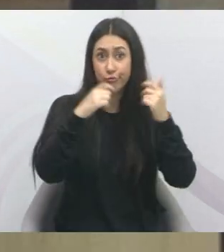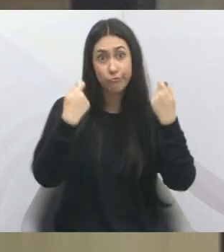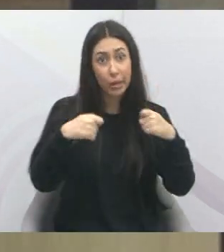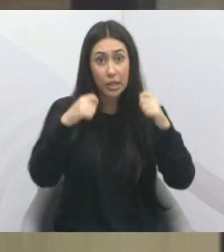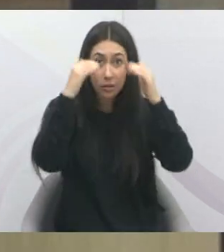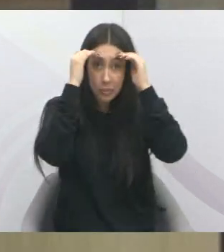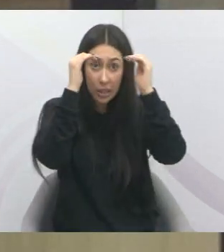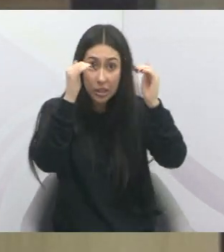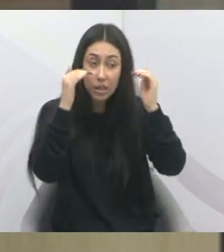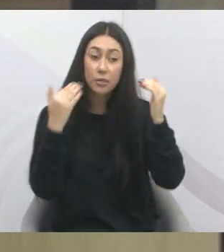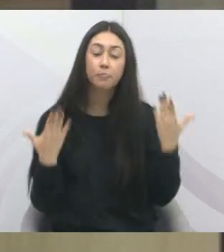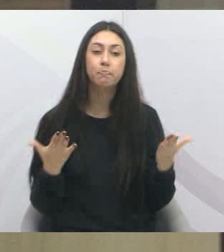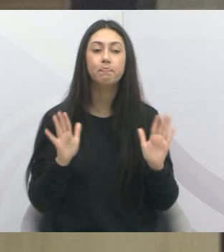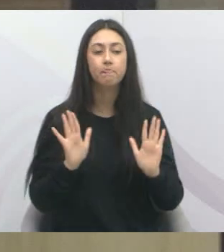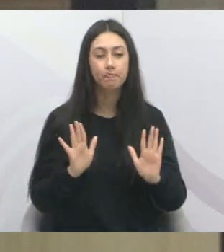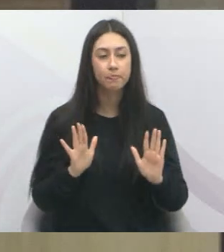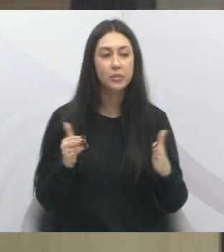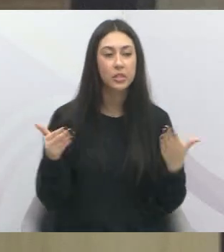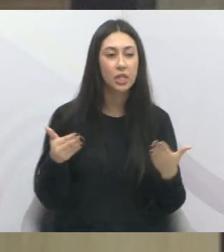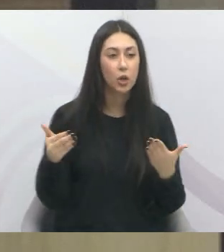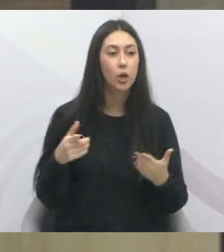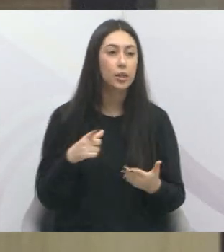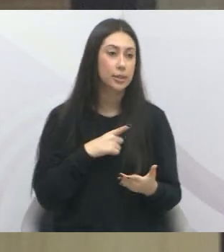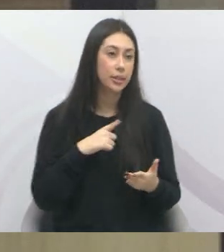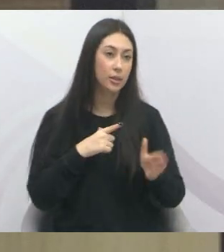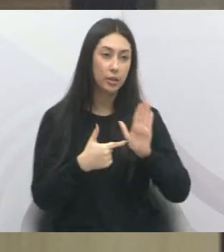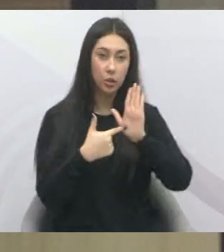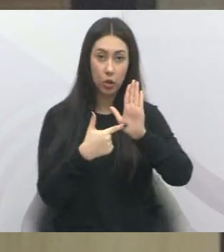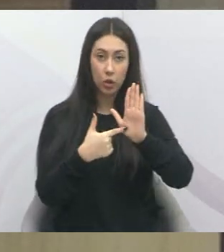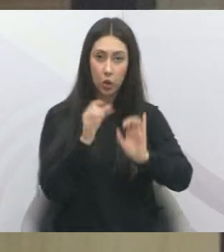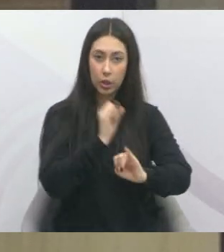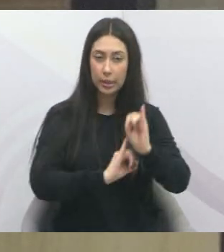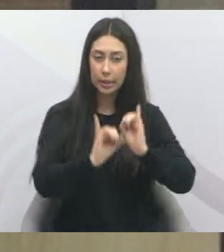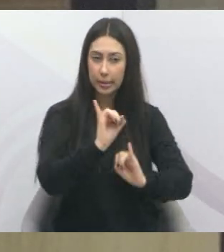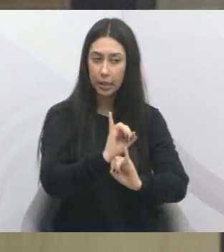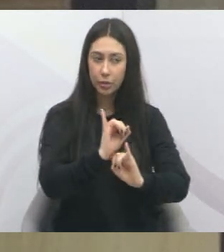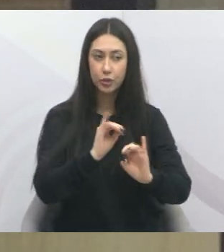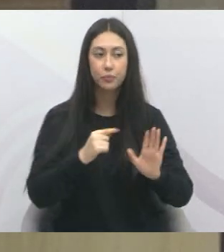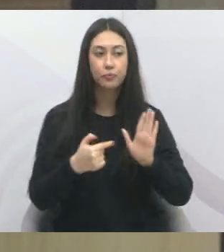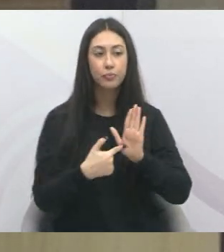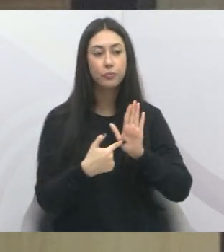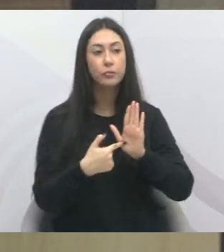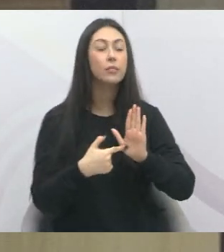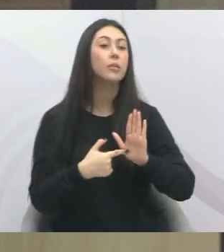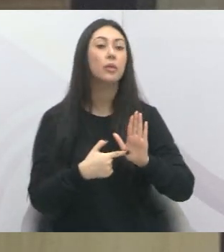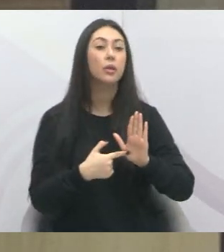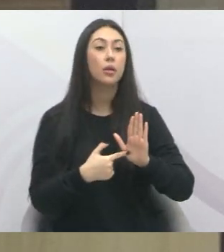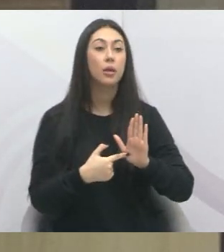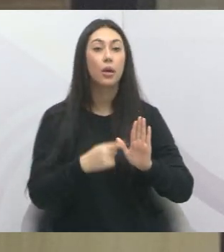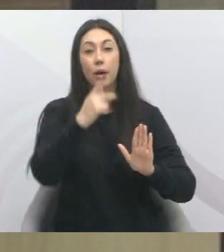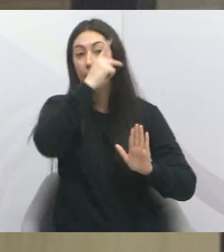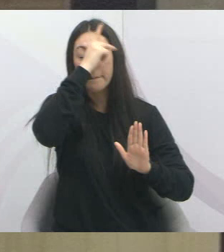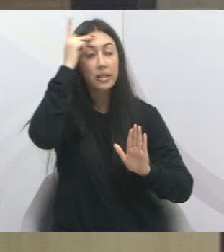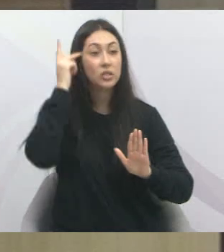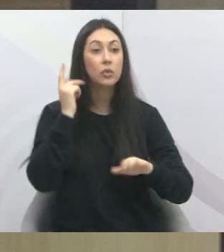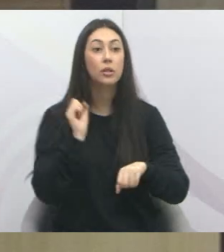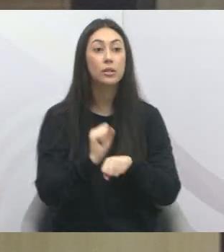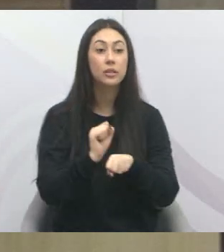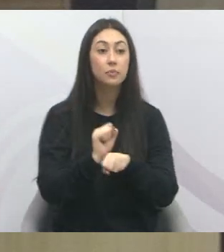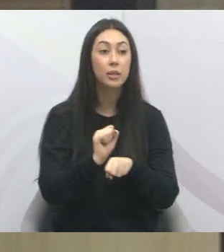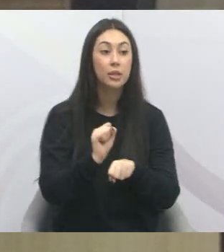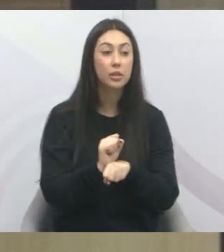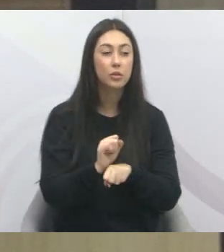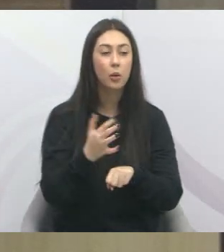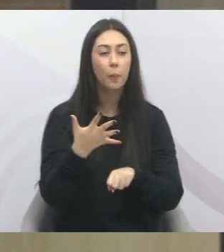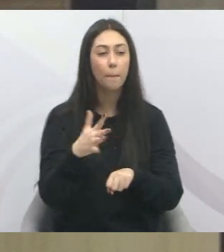Então, Rodrigo, nesse momento, eu tenho aqui, é online. Então, eu tenho lá, o paciente que mais está esperando, ele